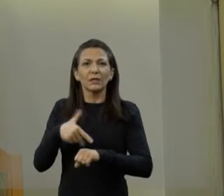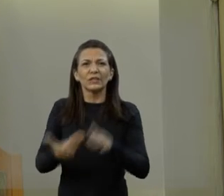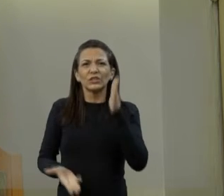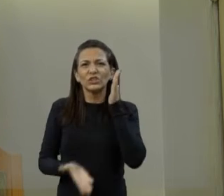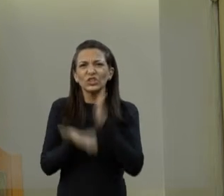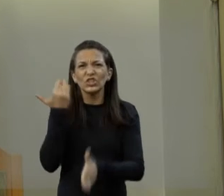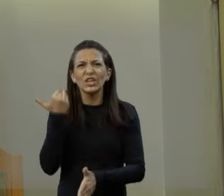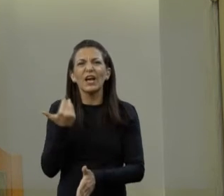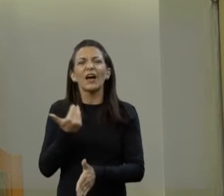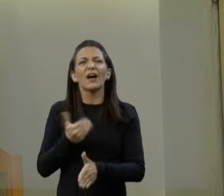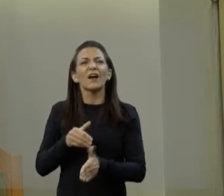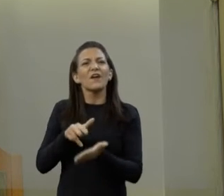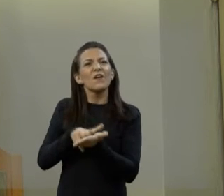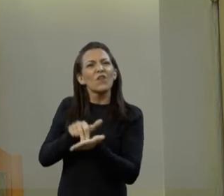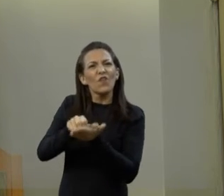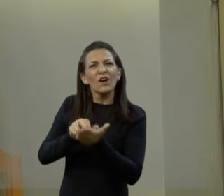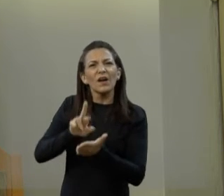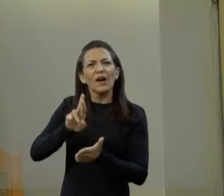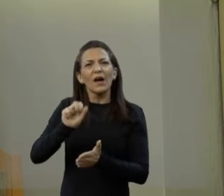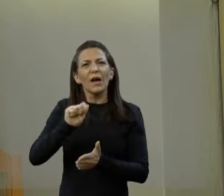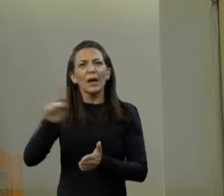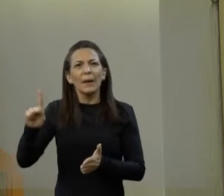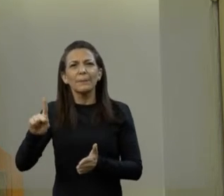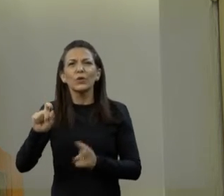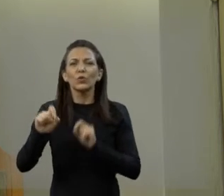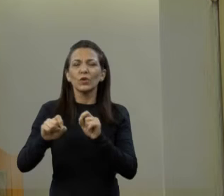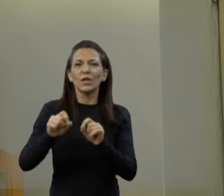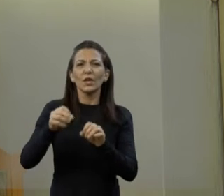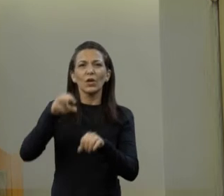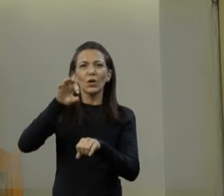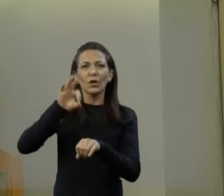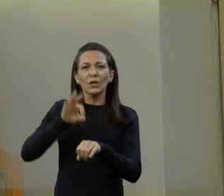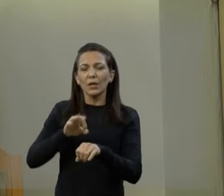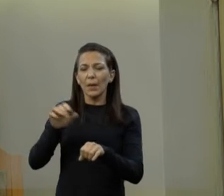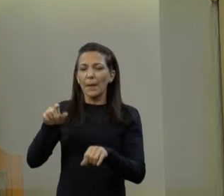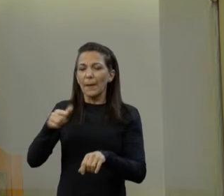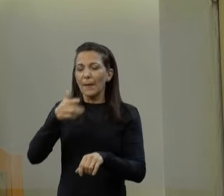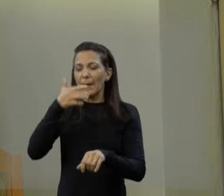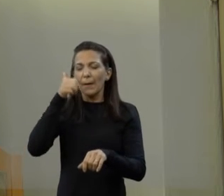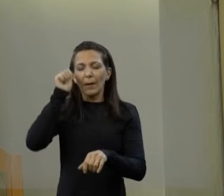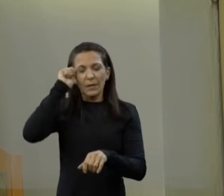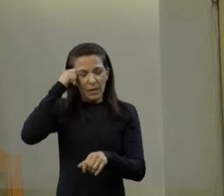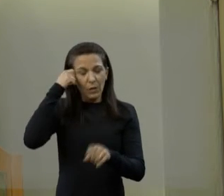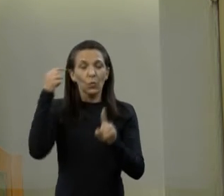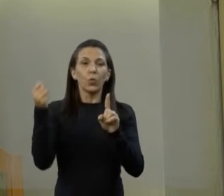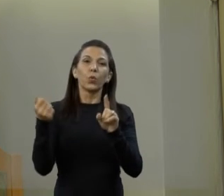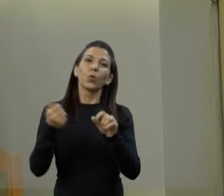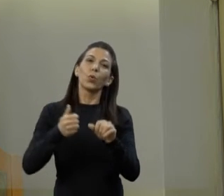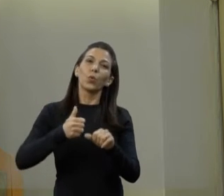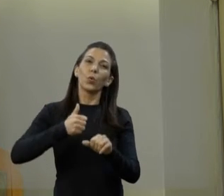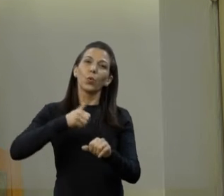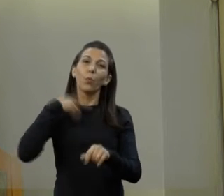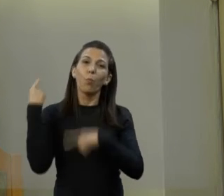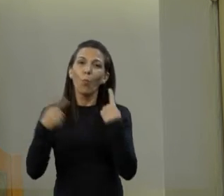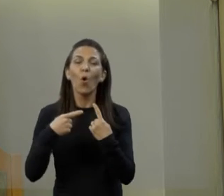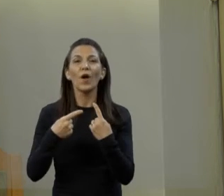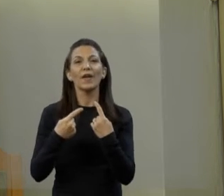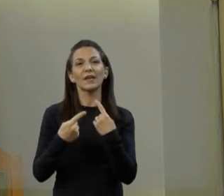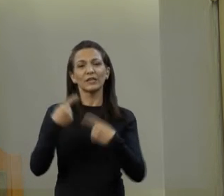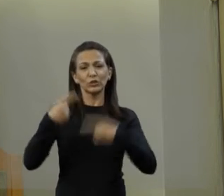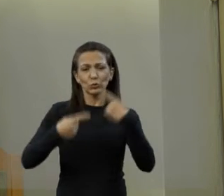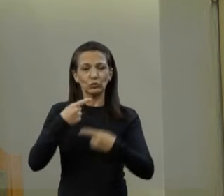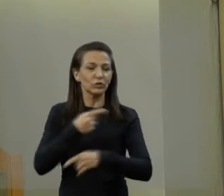retirar o funk o rap eles forem no debate por exemplo das periferias do genocídio da população preta e aí como que a gente vai fazer